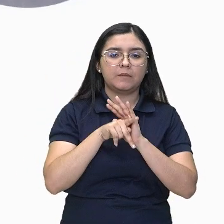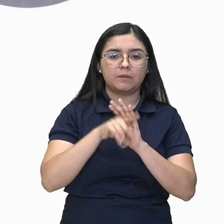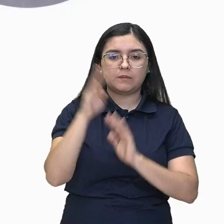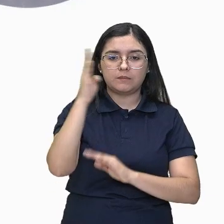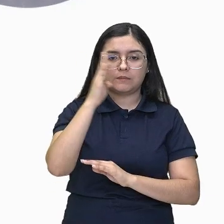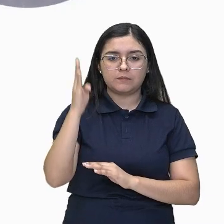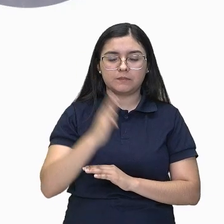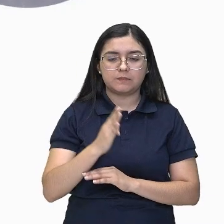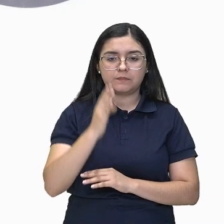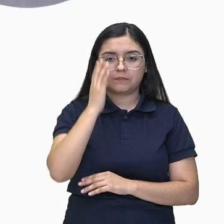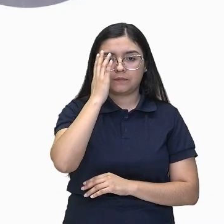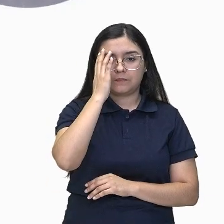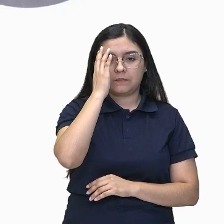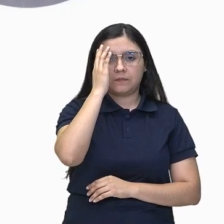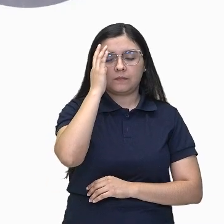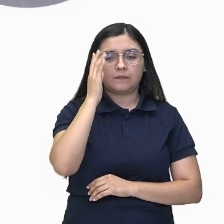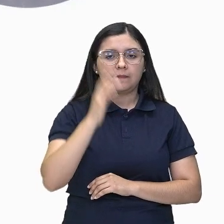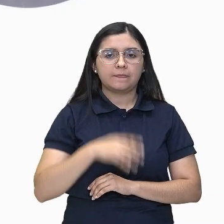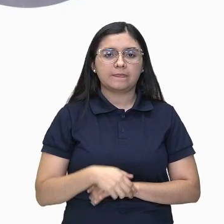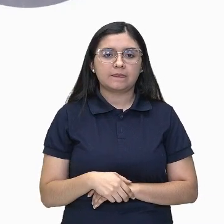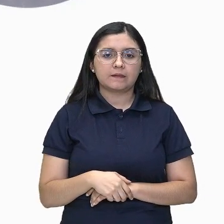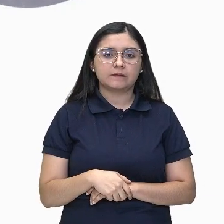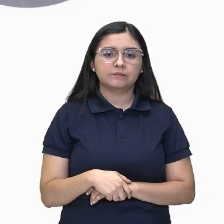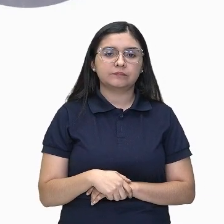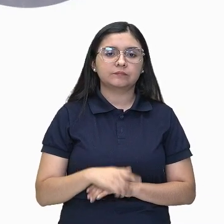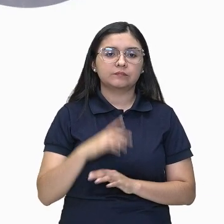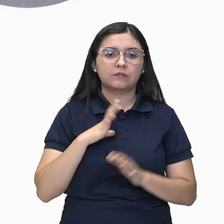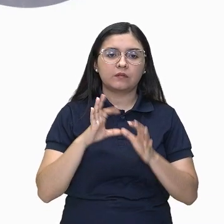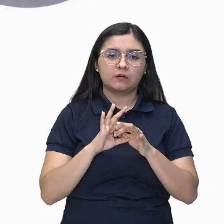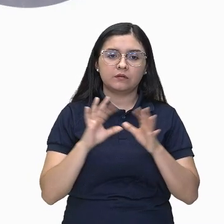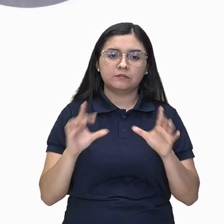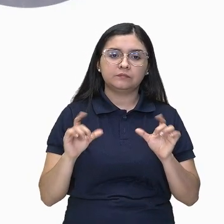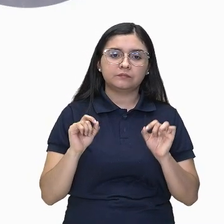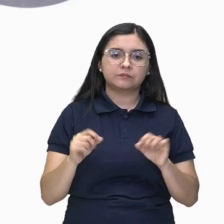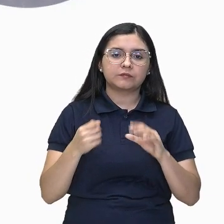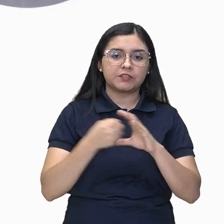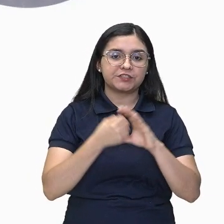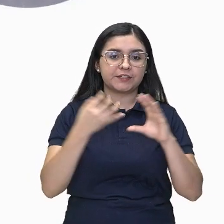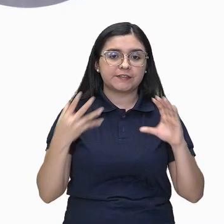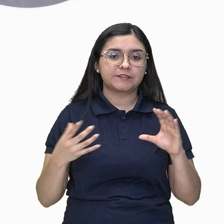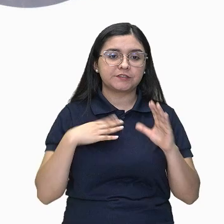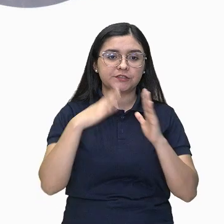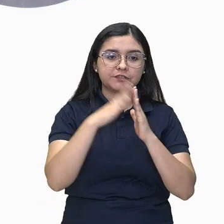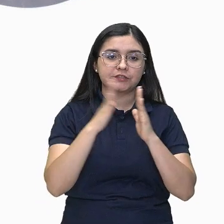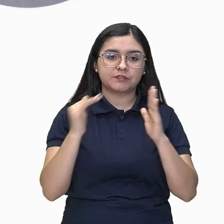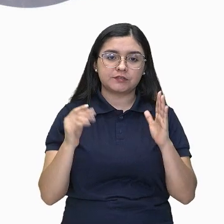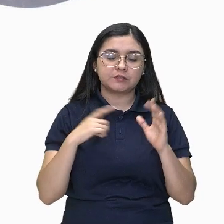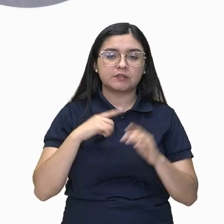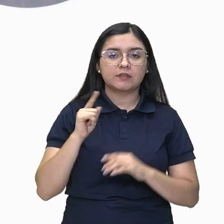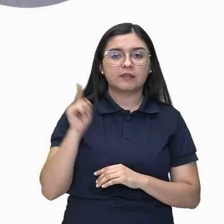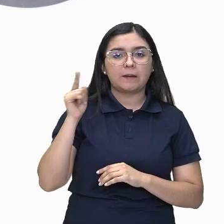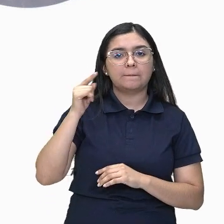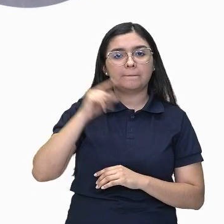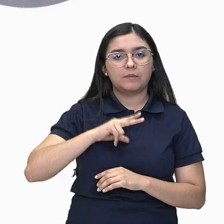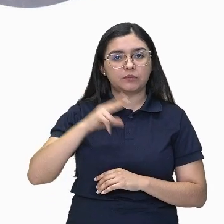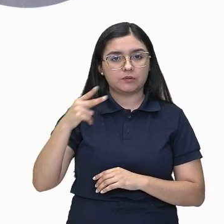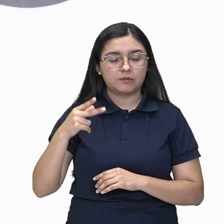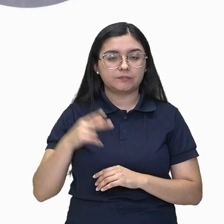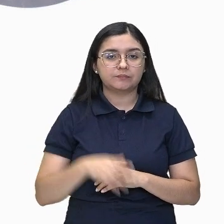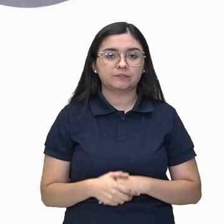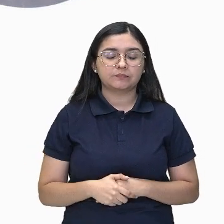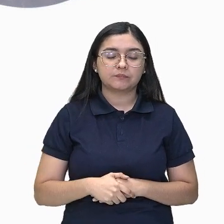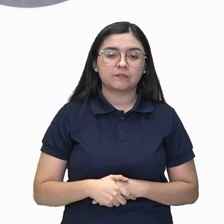essa busca aí que não para. Desvinculada, portanto, das características estéticas que vigoravam em Portugal, ou